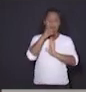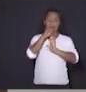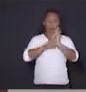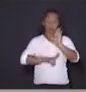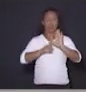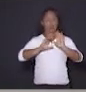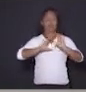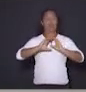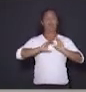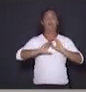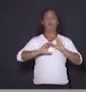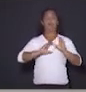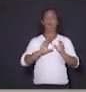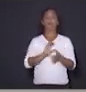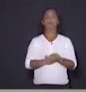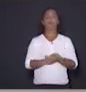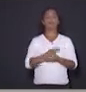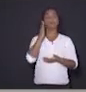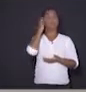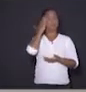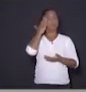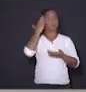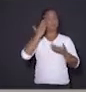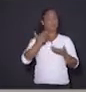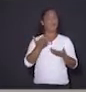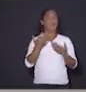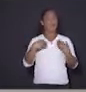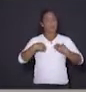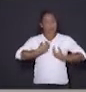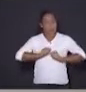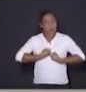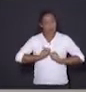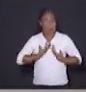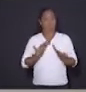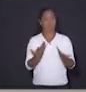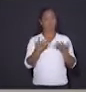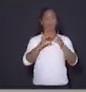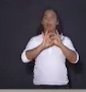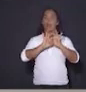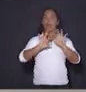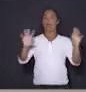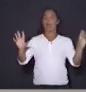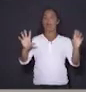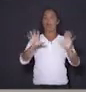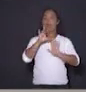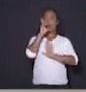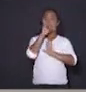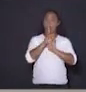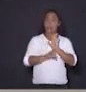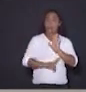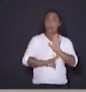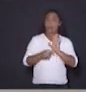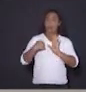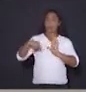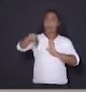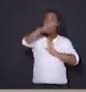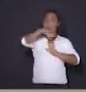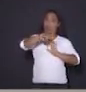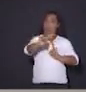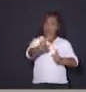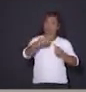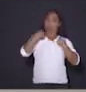que entende a liberdade de expressão não só como é o direito de não ser impedido de falar